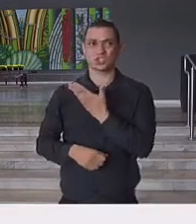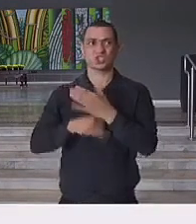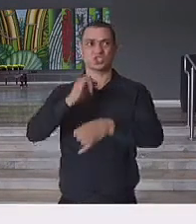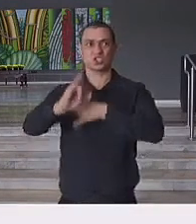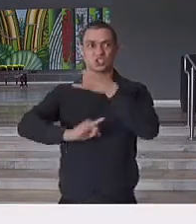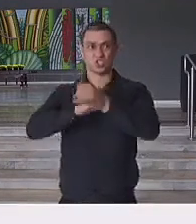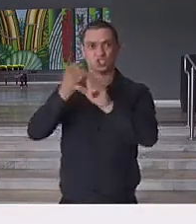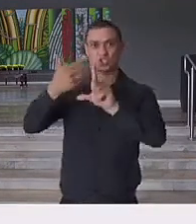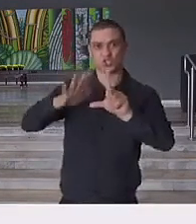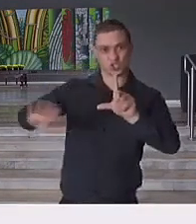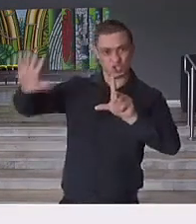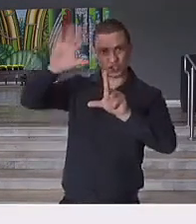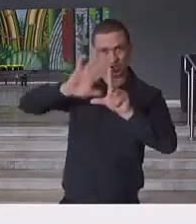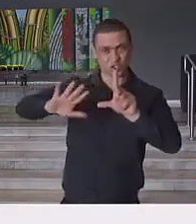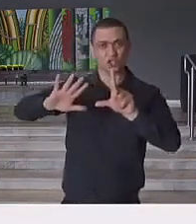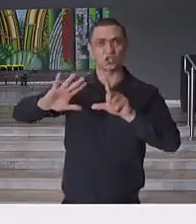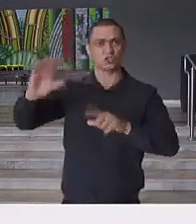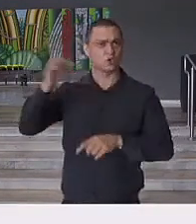digital atualizado